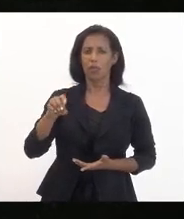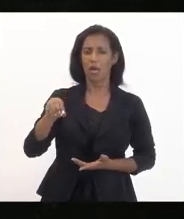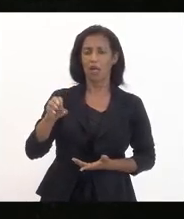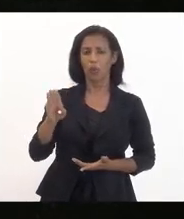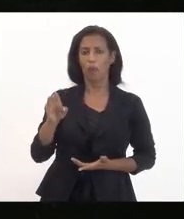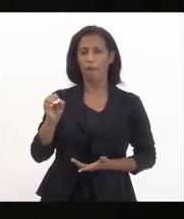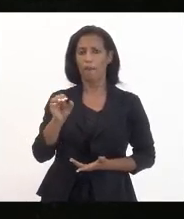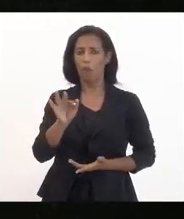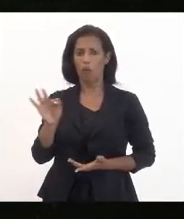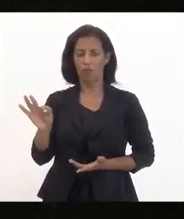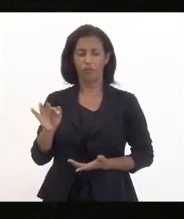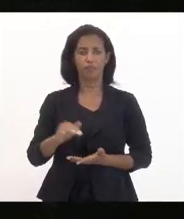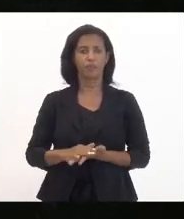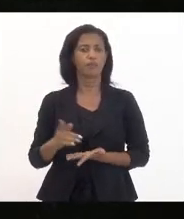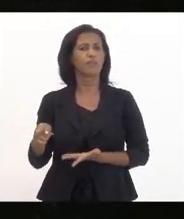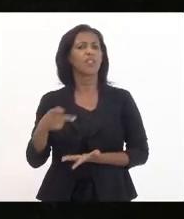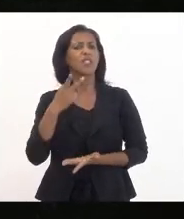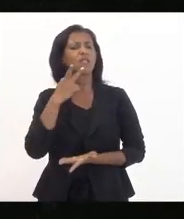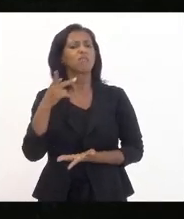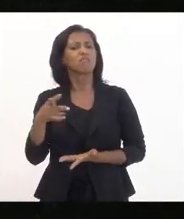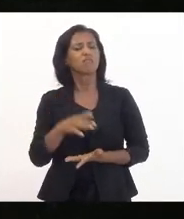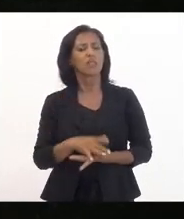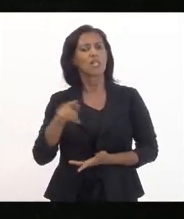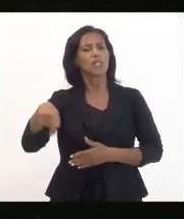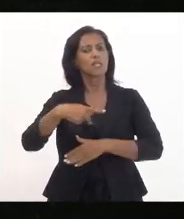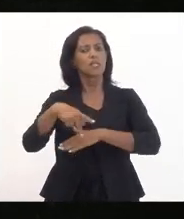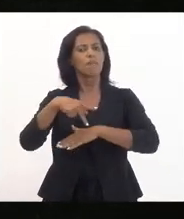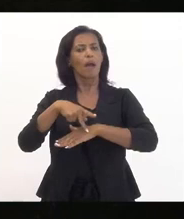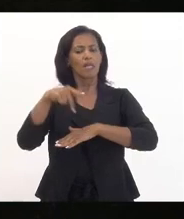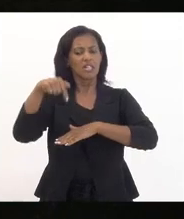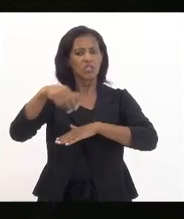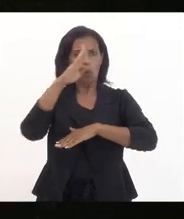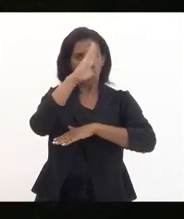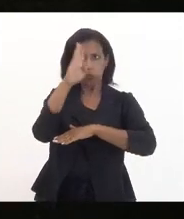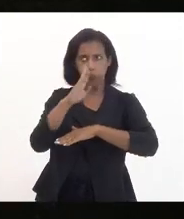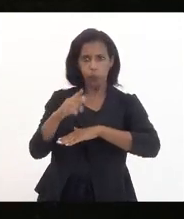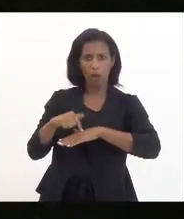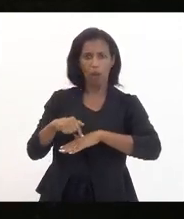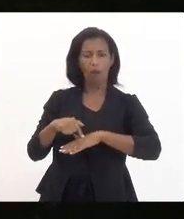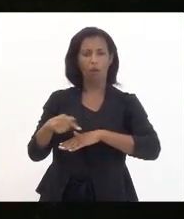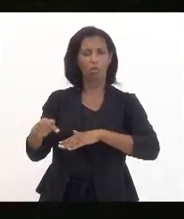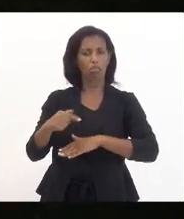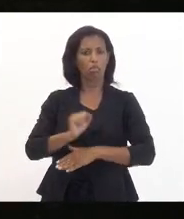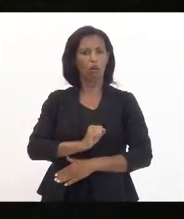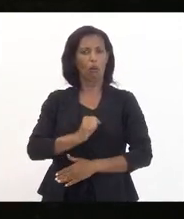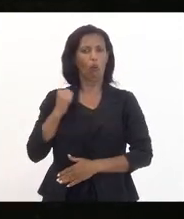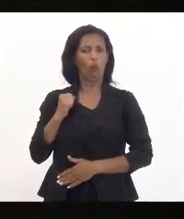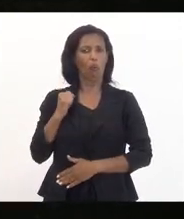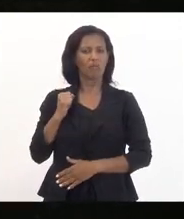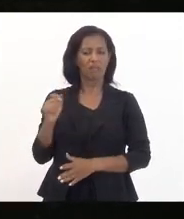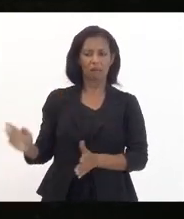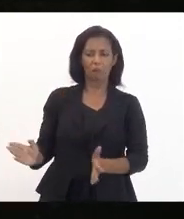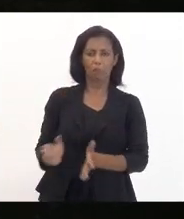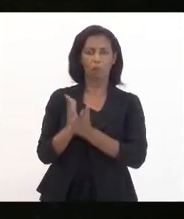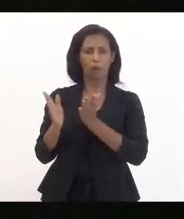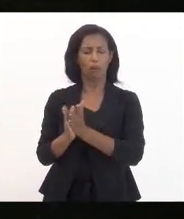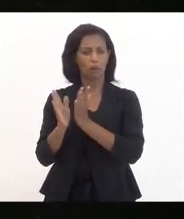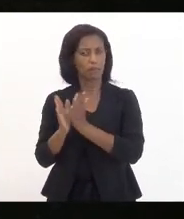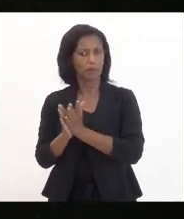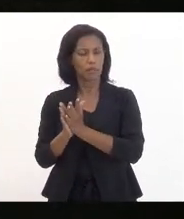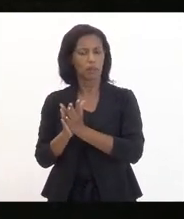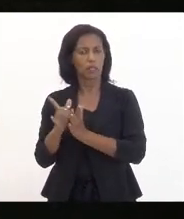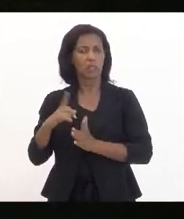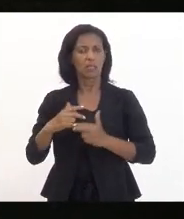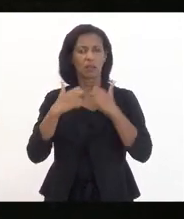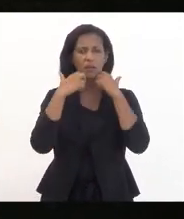Boff disse que esse país é um país que odeia os seus pobres e